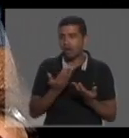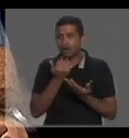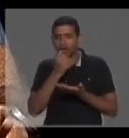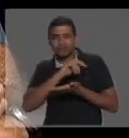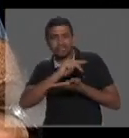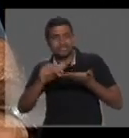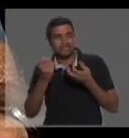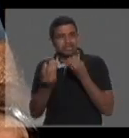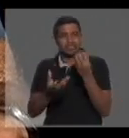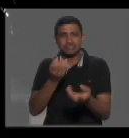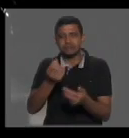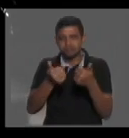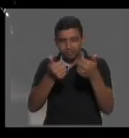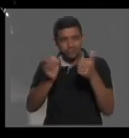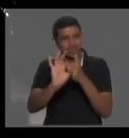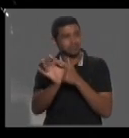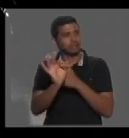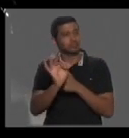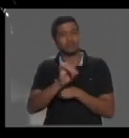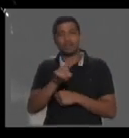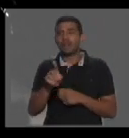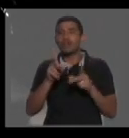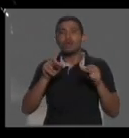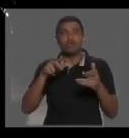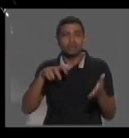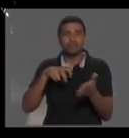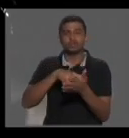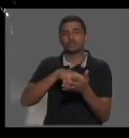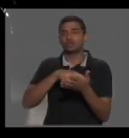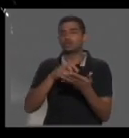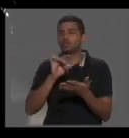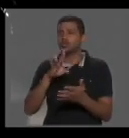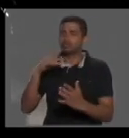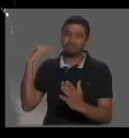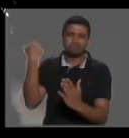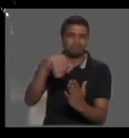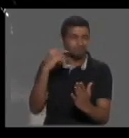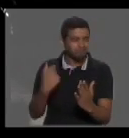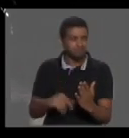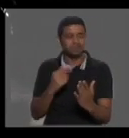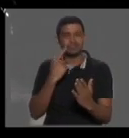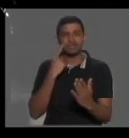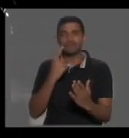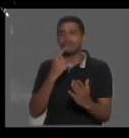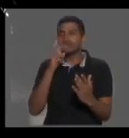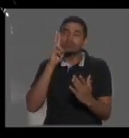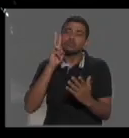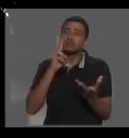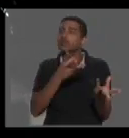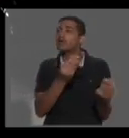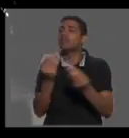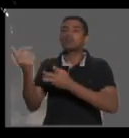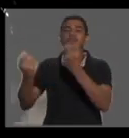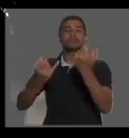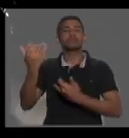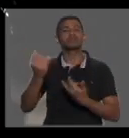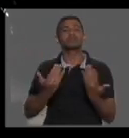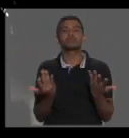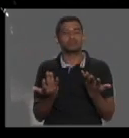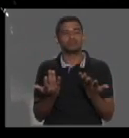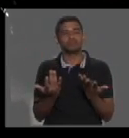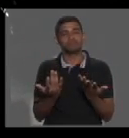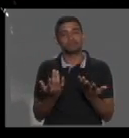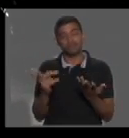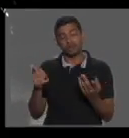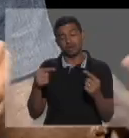pode dar isso... Sob tortura. Com castigos, né, físicos sérios, a gente tem aí os depoimentos. O único